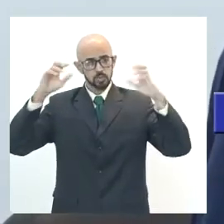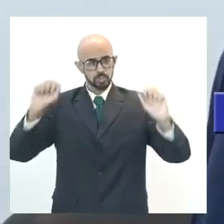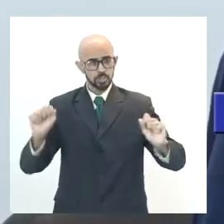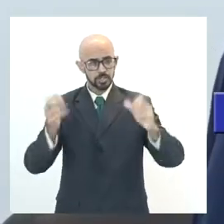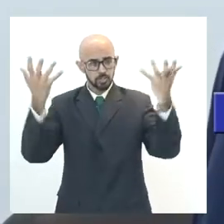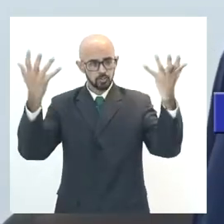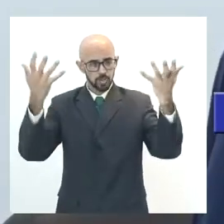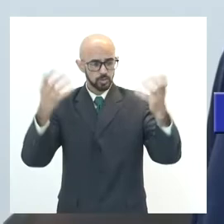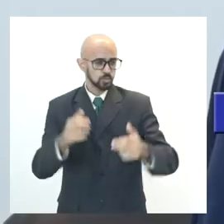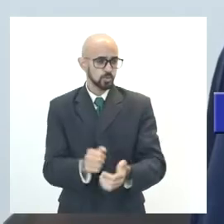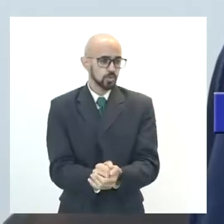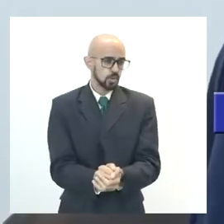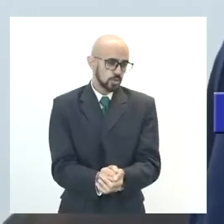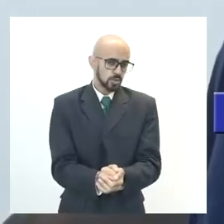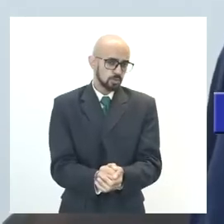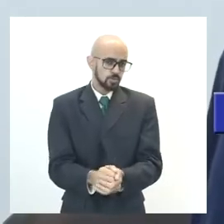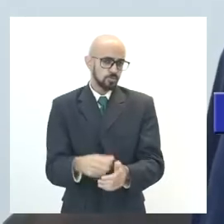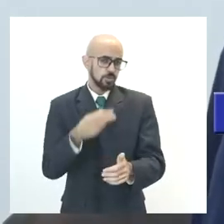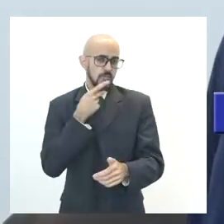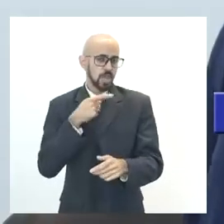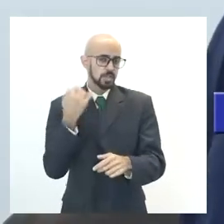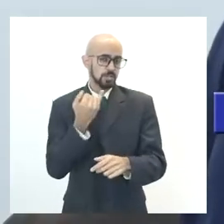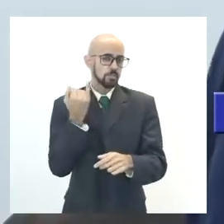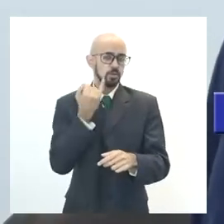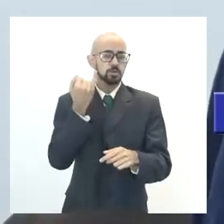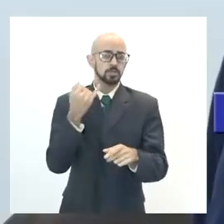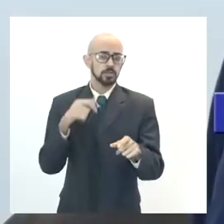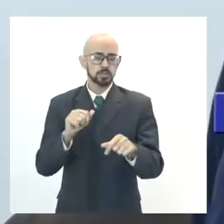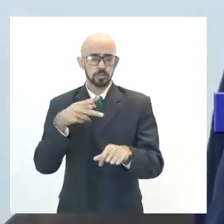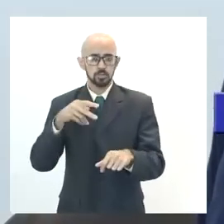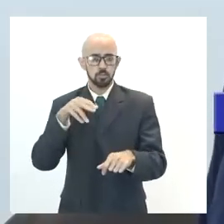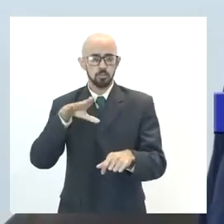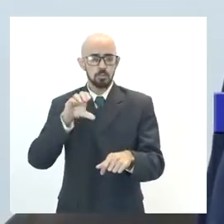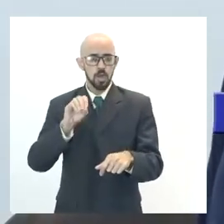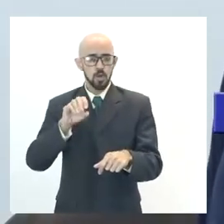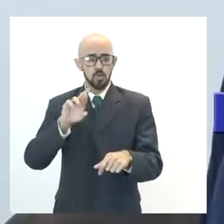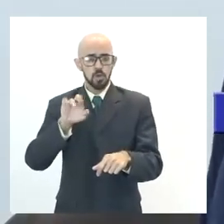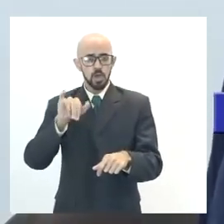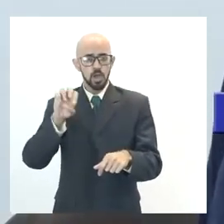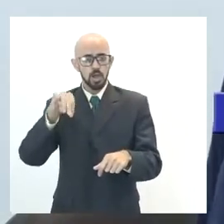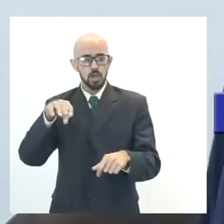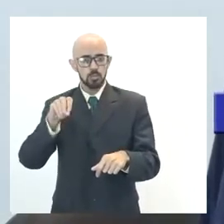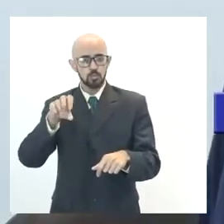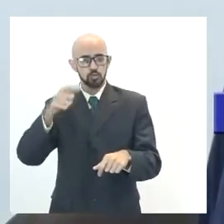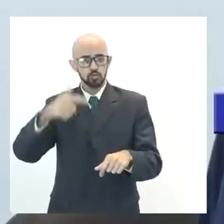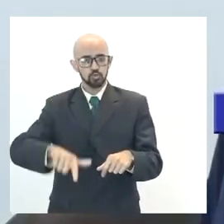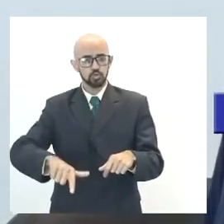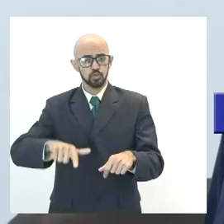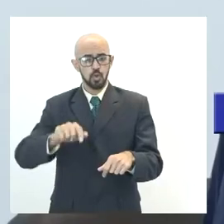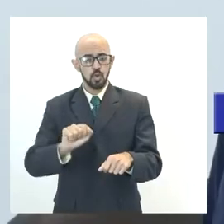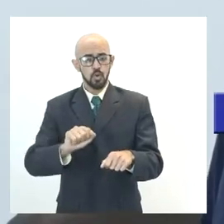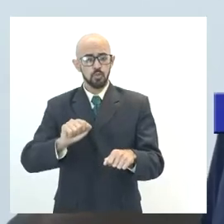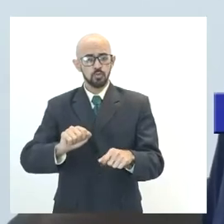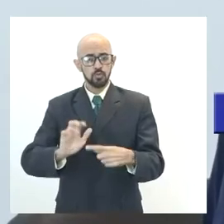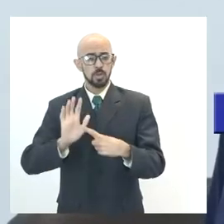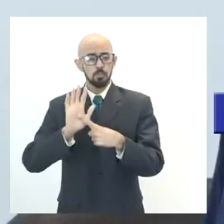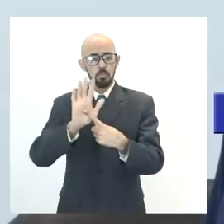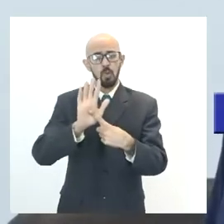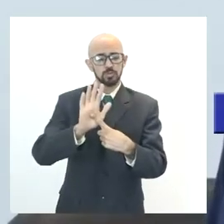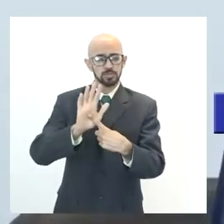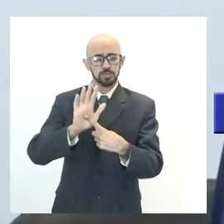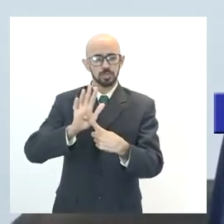dizer da importância do Paulo Ramos mais uma vez está dando visibilidade